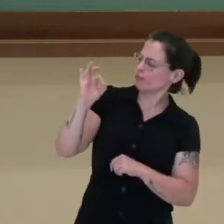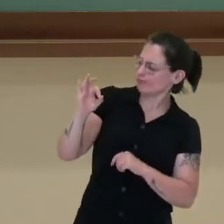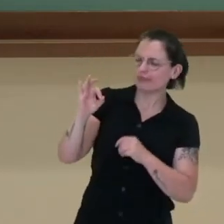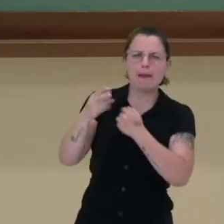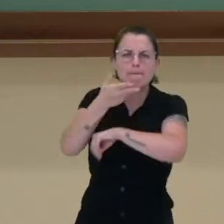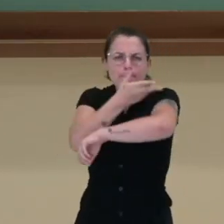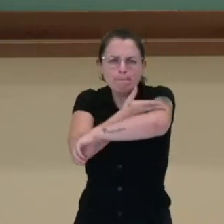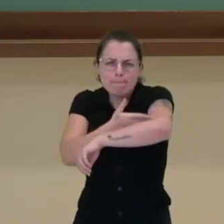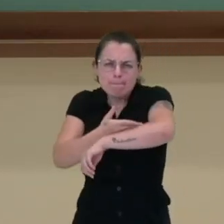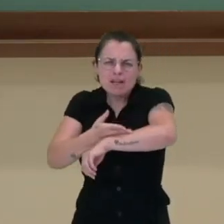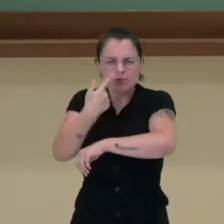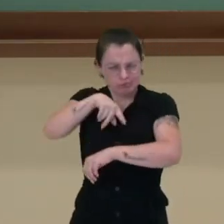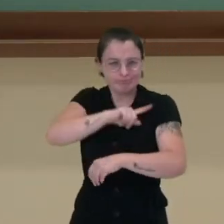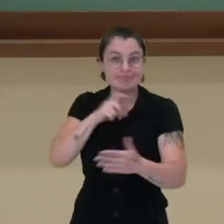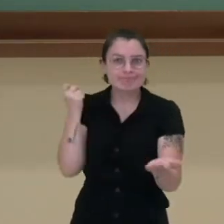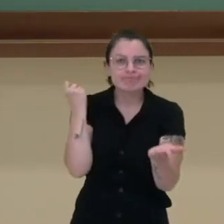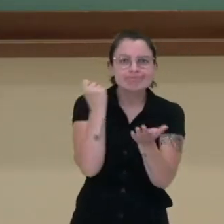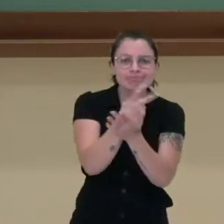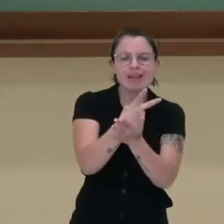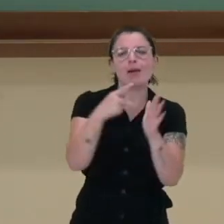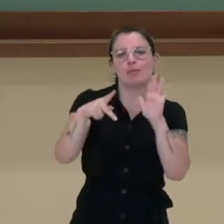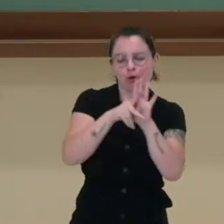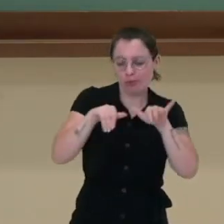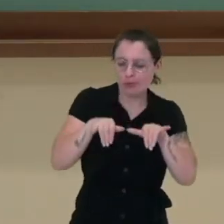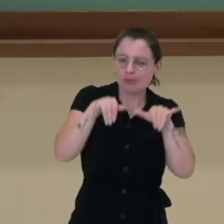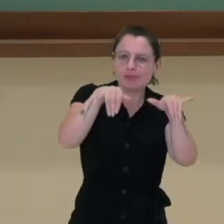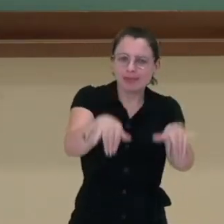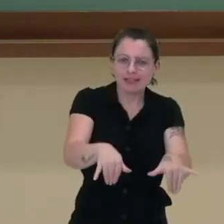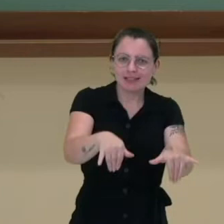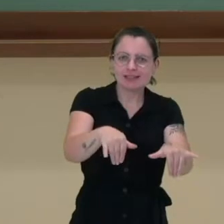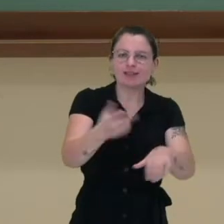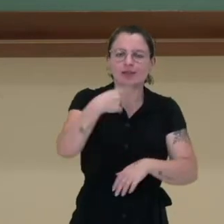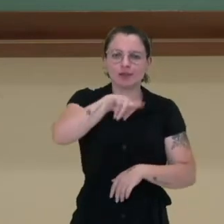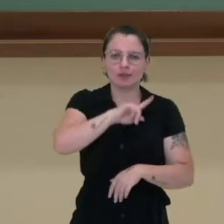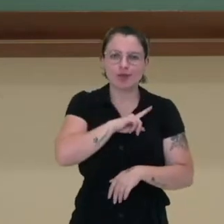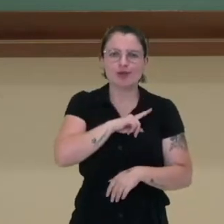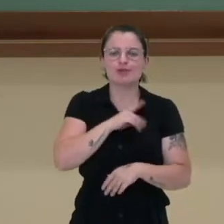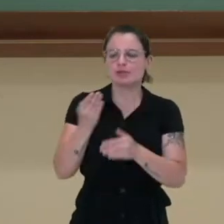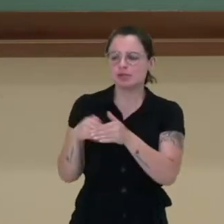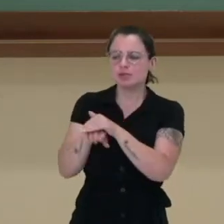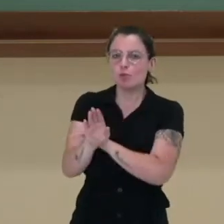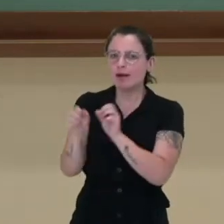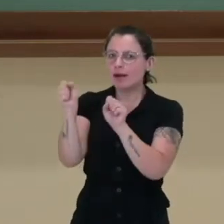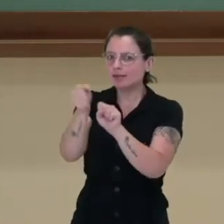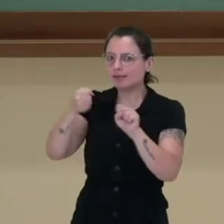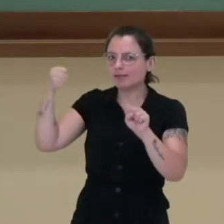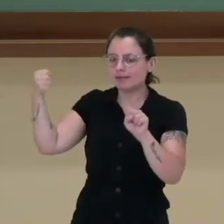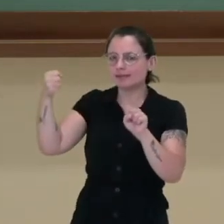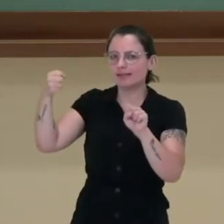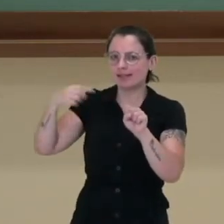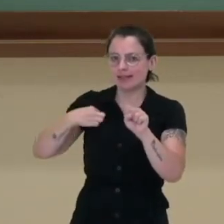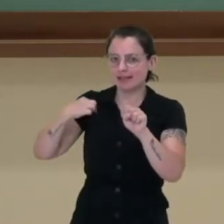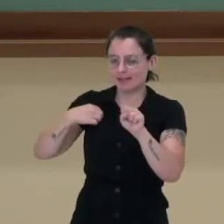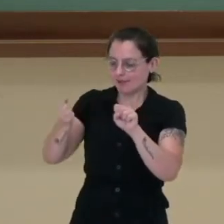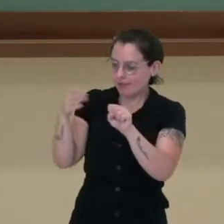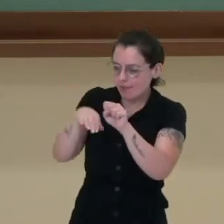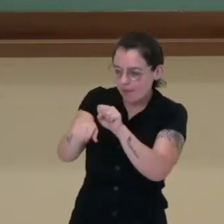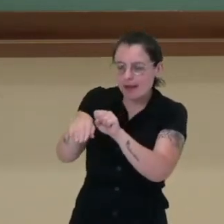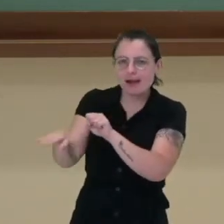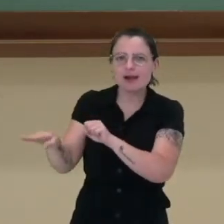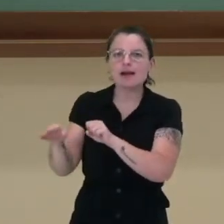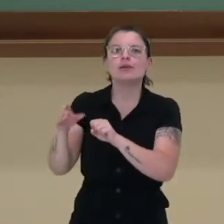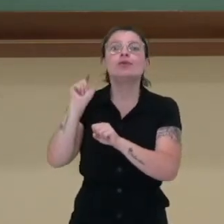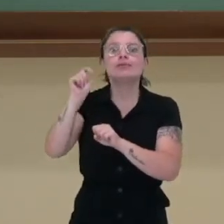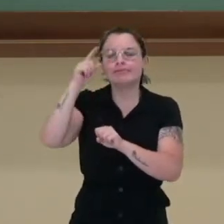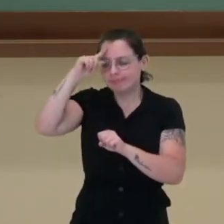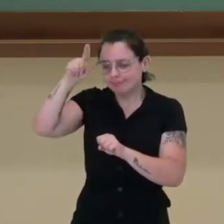no mercado, em outros locais, que a gente coloca nas gavetas, no armário, para espantar as traças. Isso mesmo,